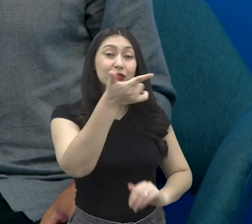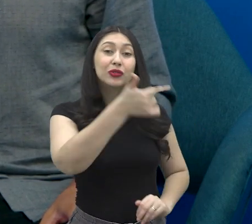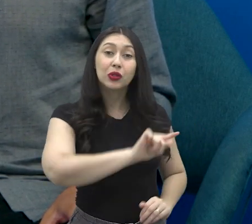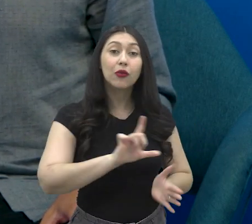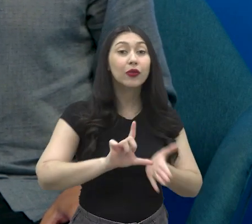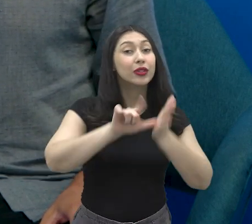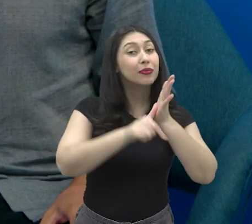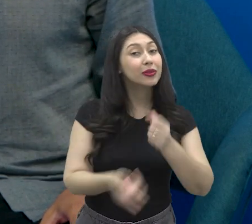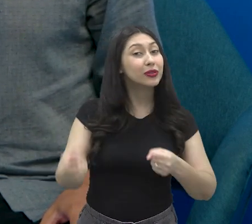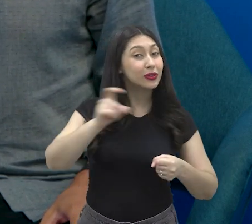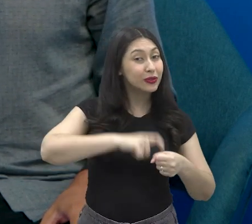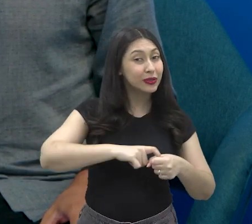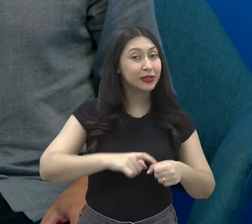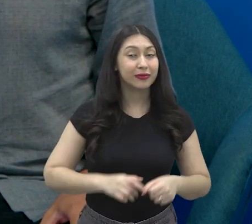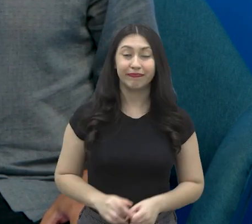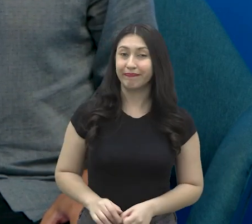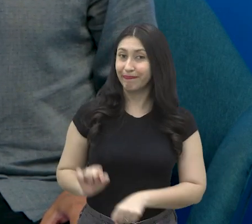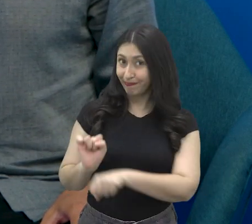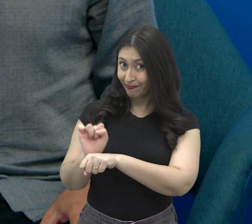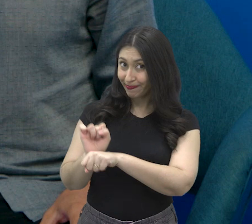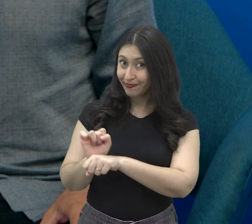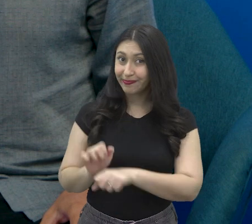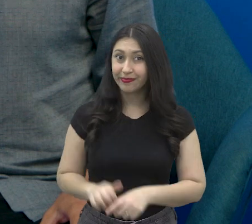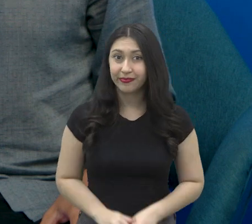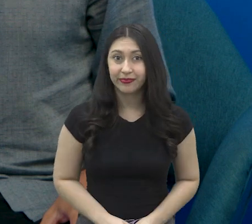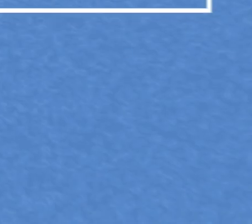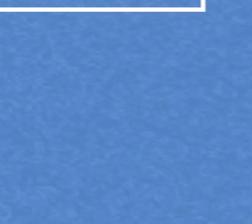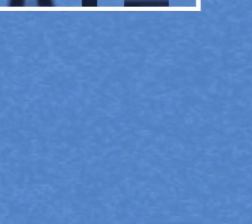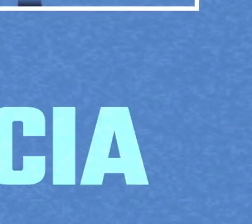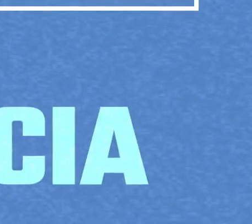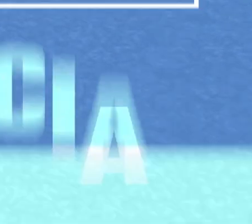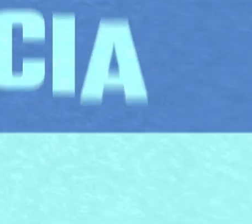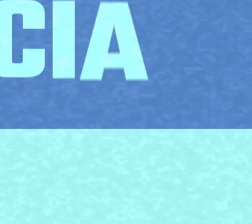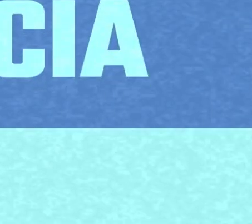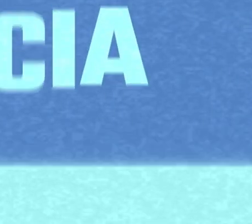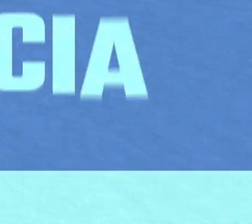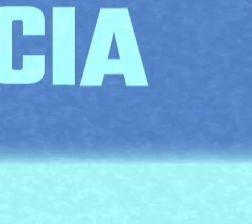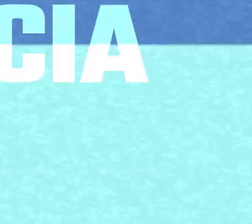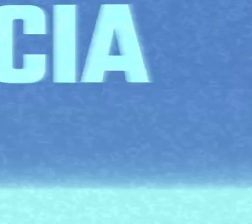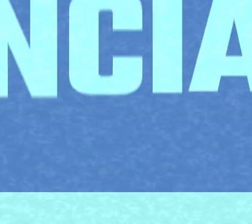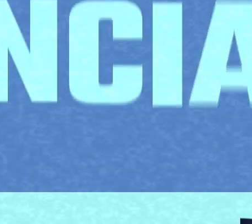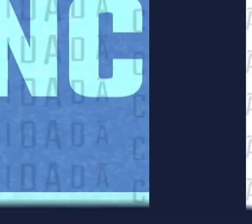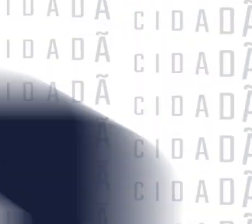aqui no Sobre Política. Daqui a pouquinho a gente volta. Até mais.